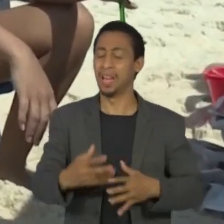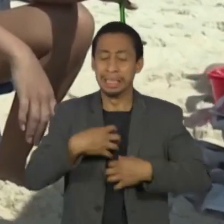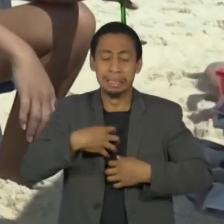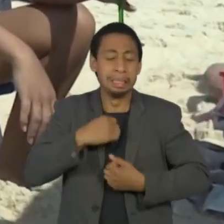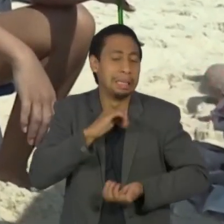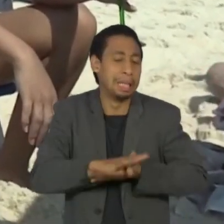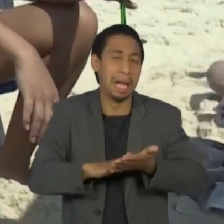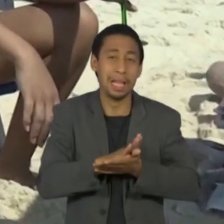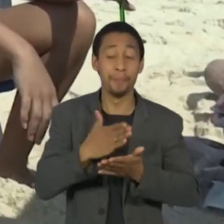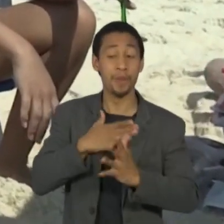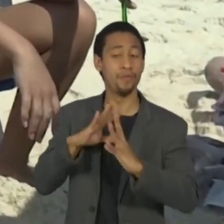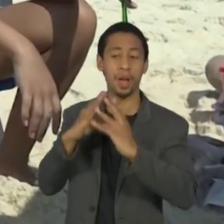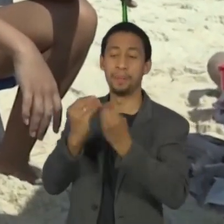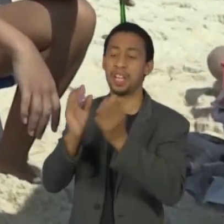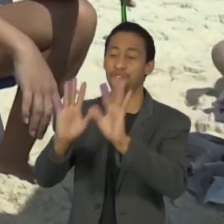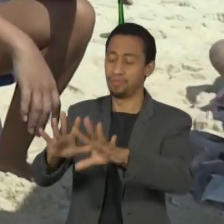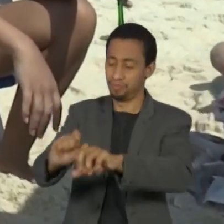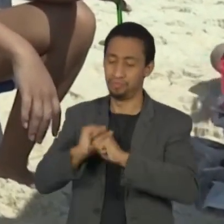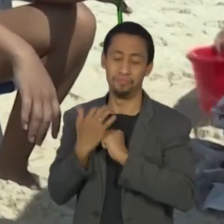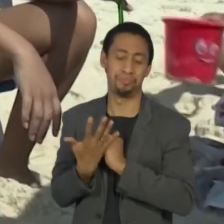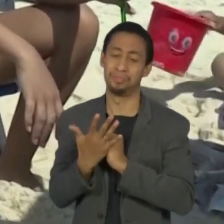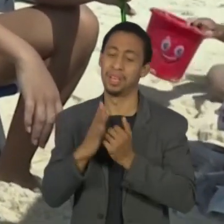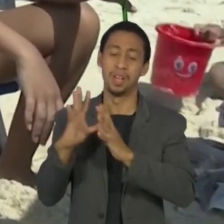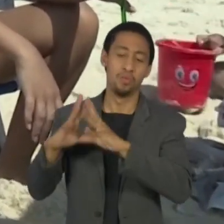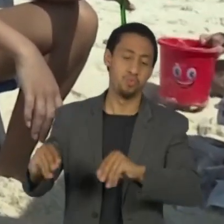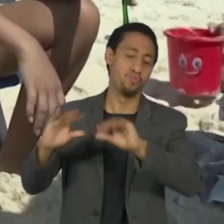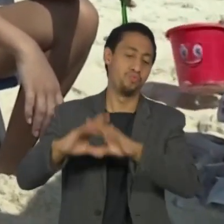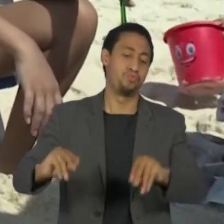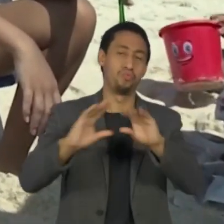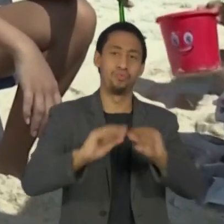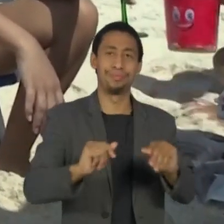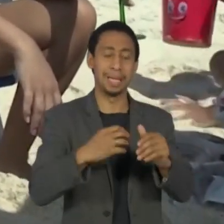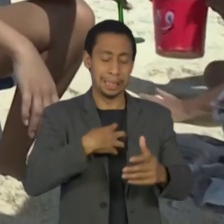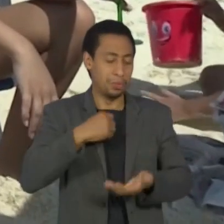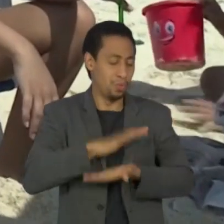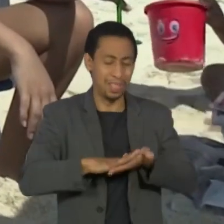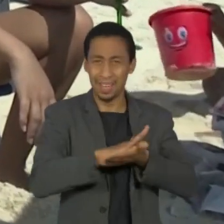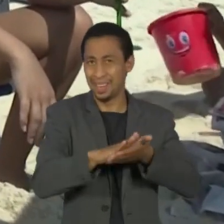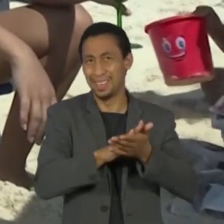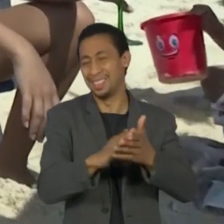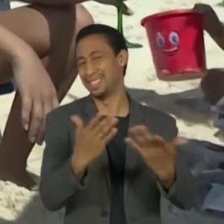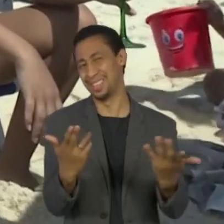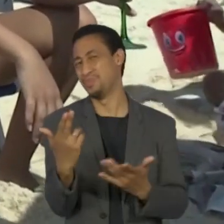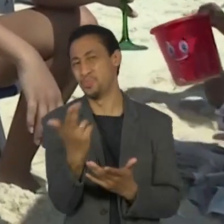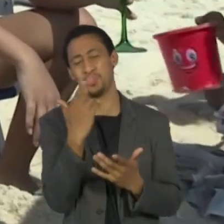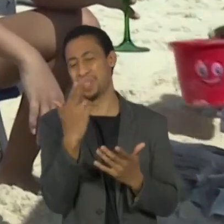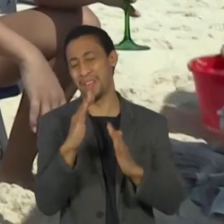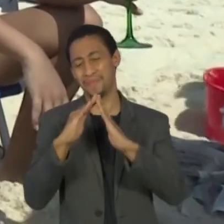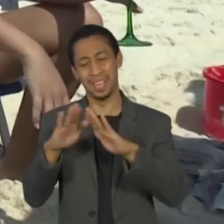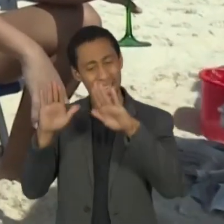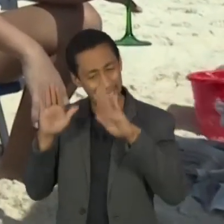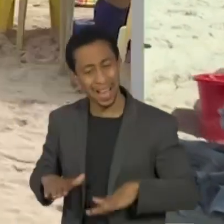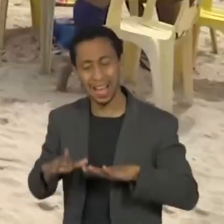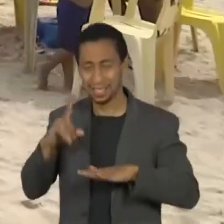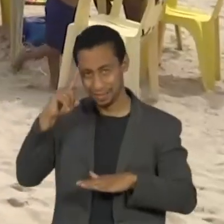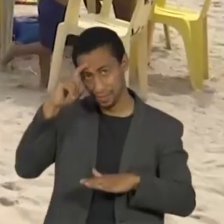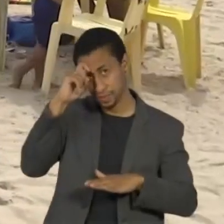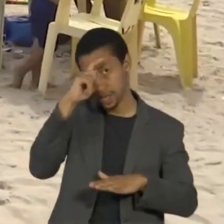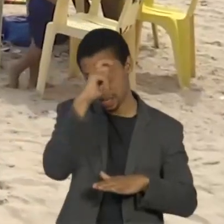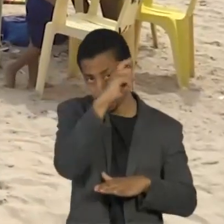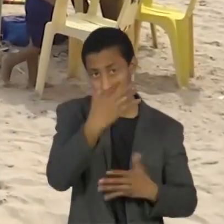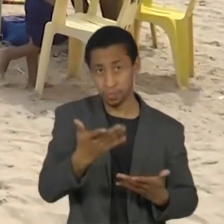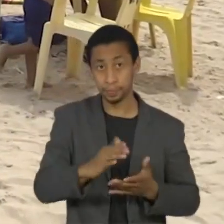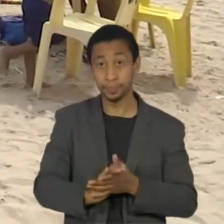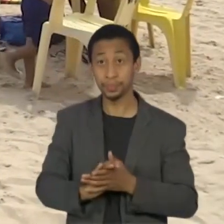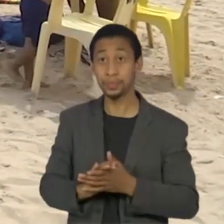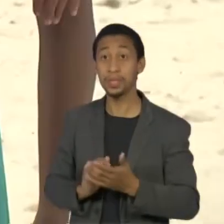família quase toda já pegou, sarou, ninguém teve nada, então não tem como ficar mais em casa, tá difícil. Em Pernambuco